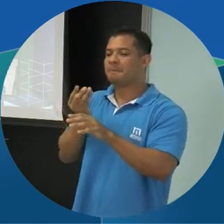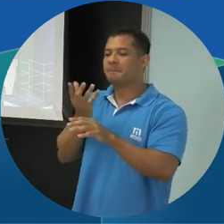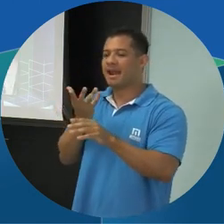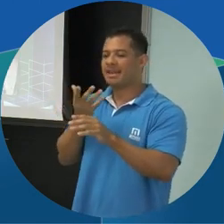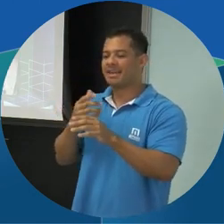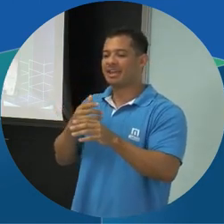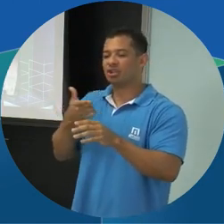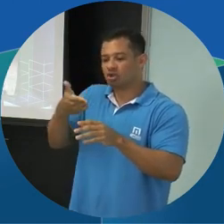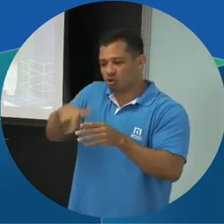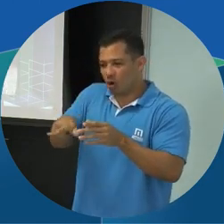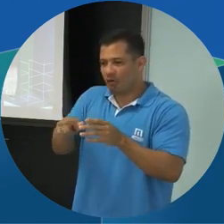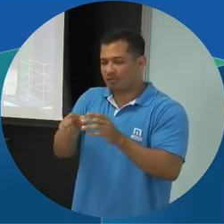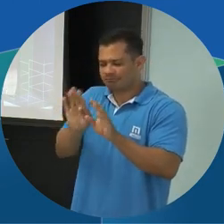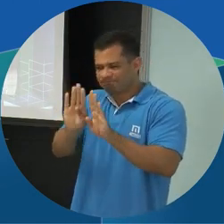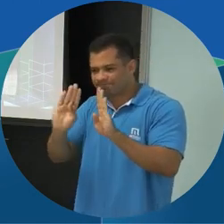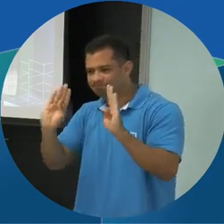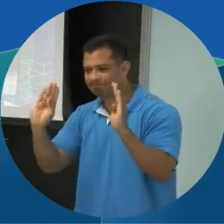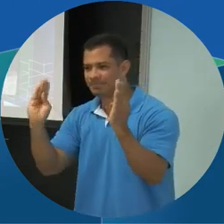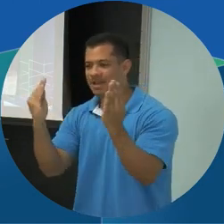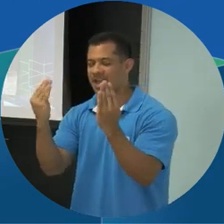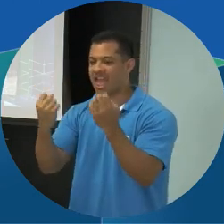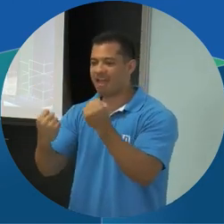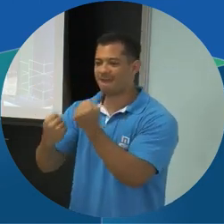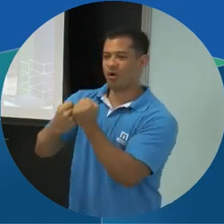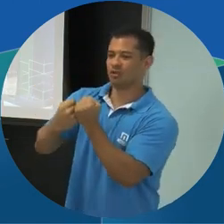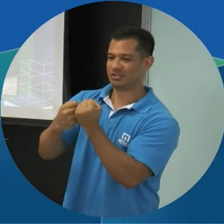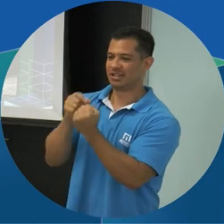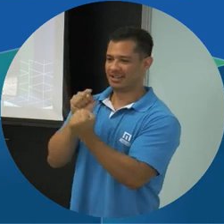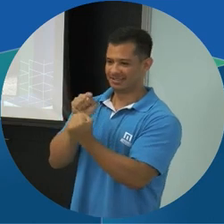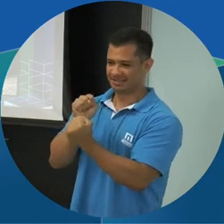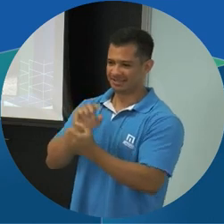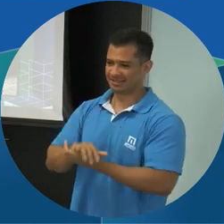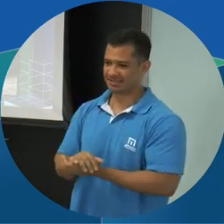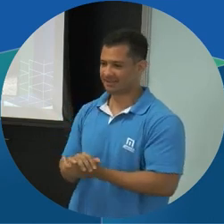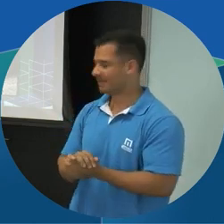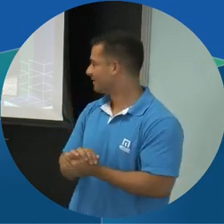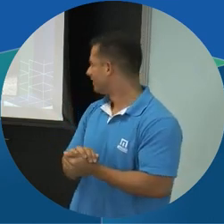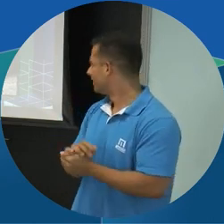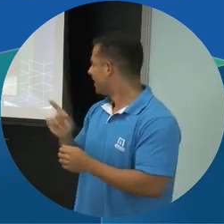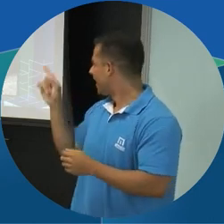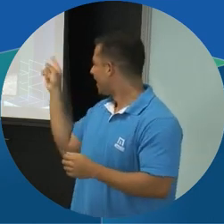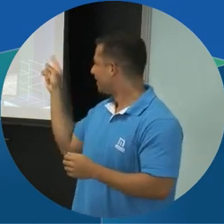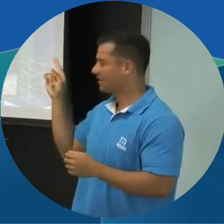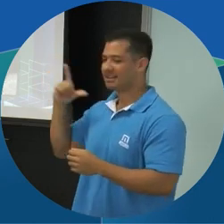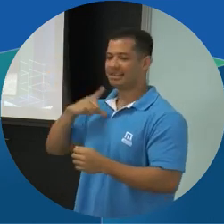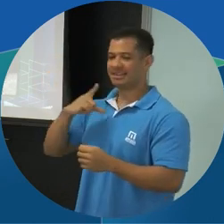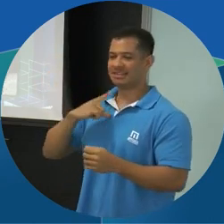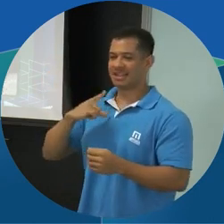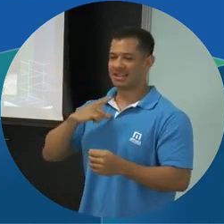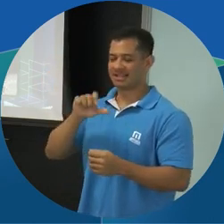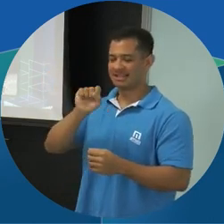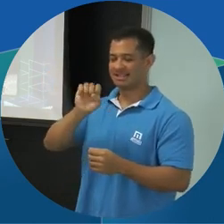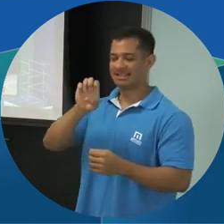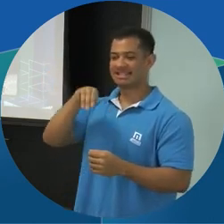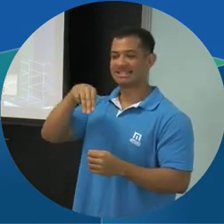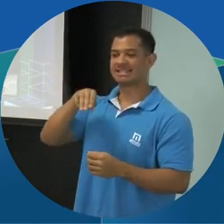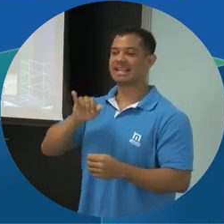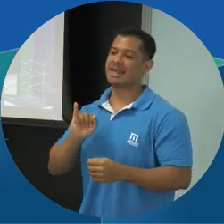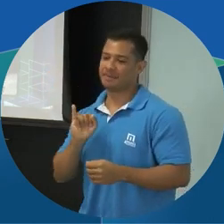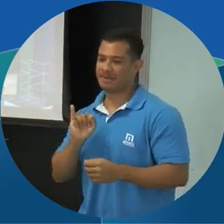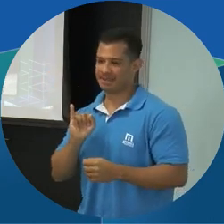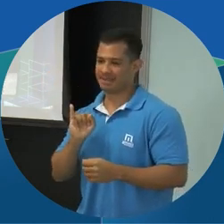tá? Ali em cima vocês podem ver, é o equipamento, é um semi-automatizado. Aqui fora a gente tem esse equipamento. Depois